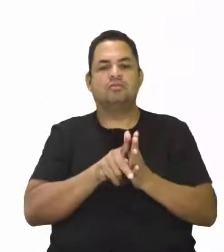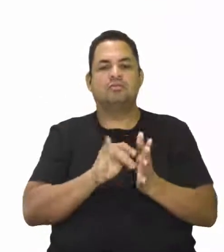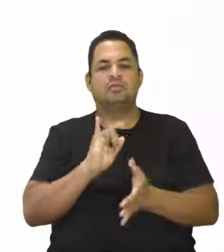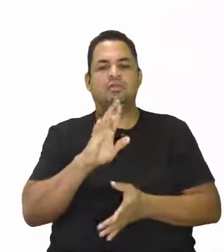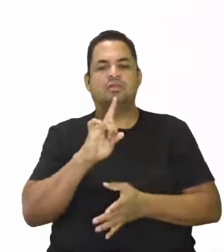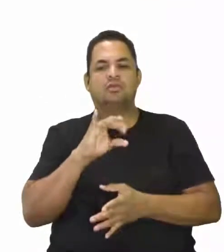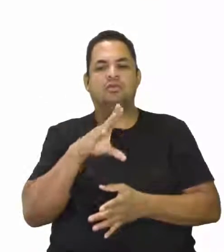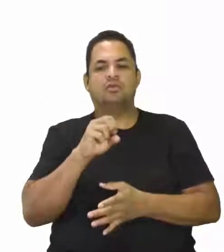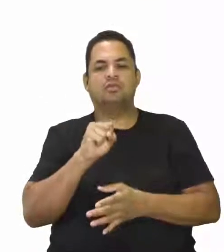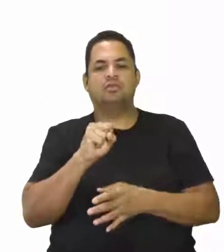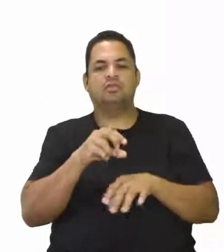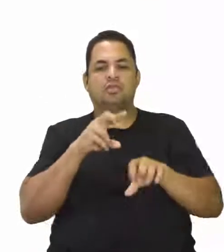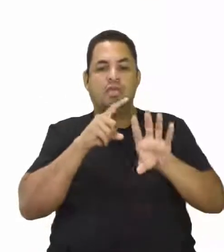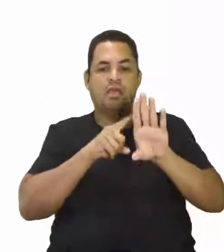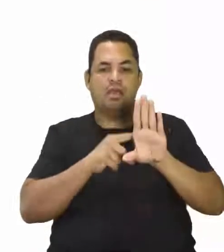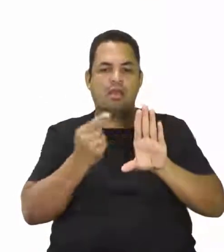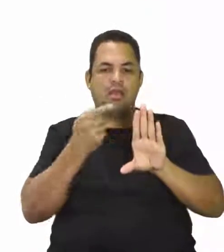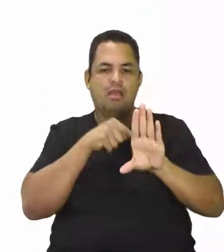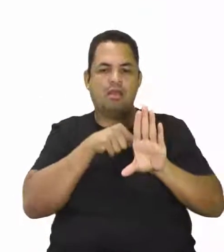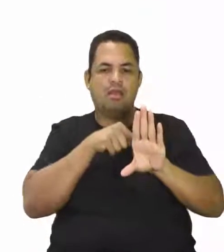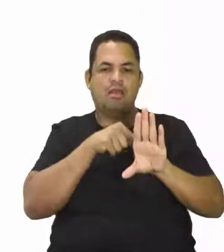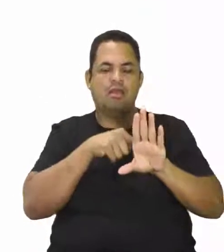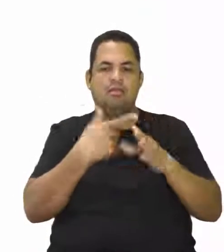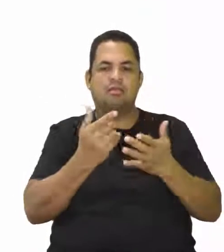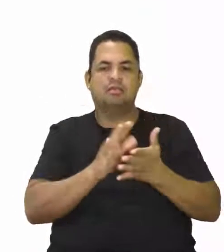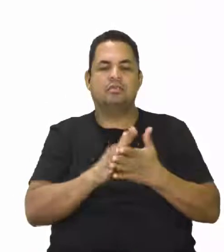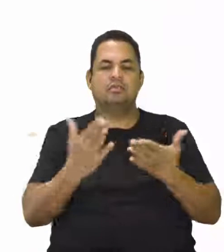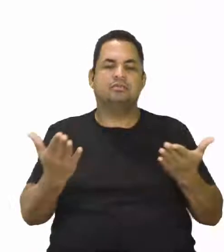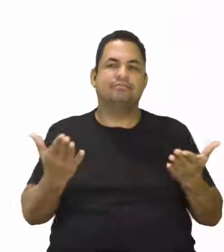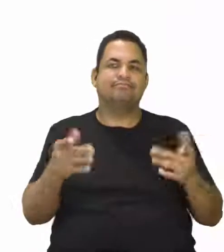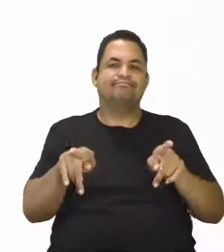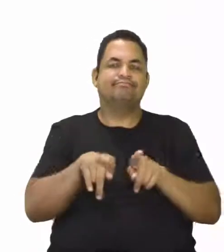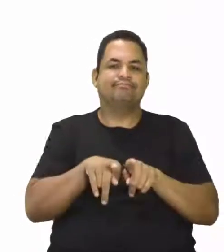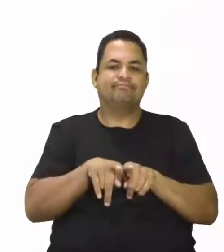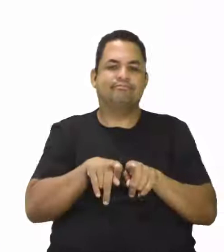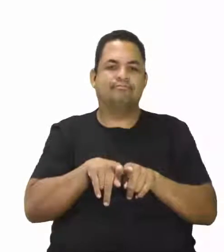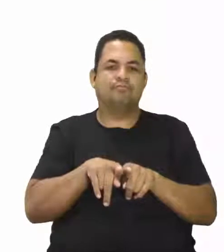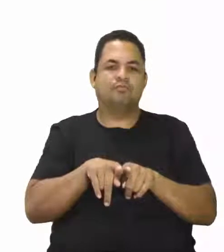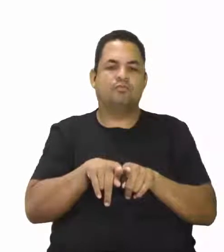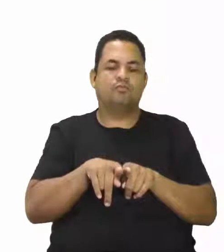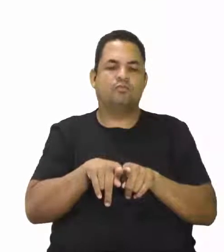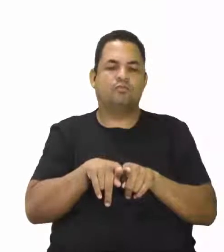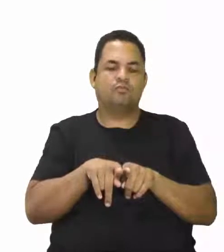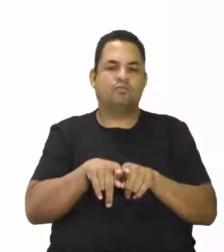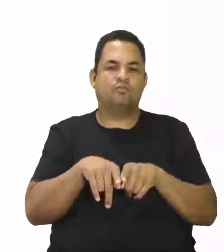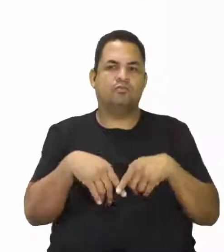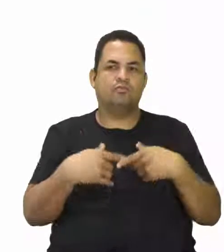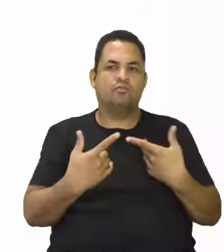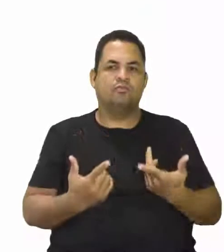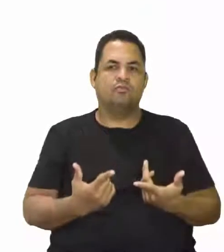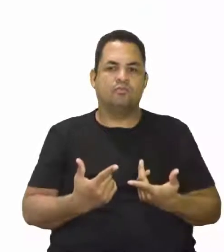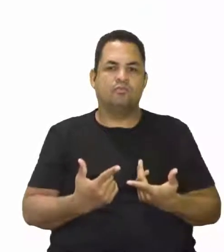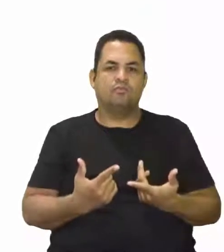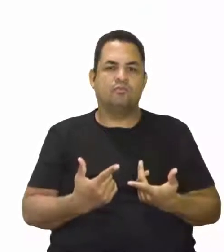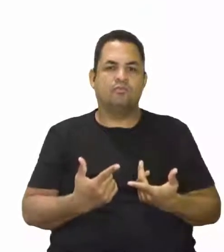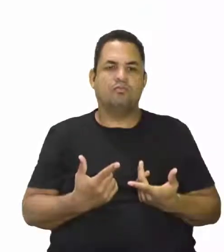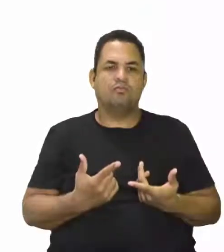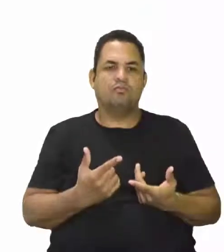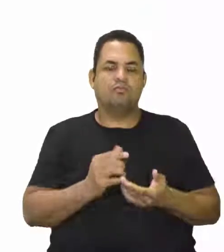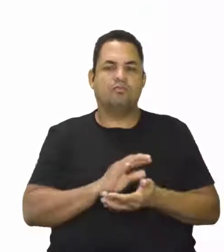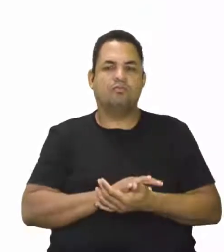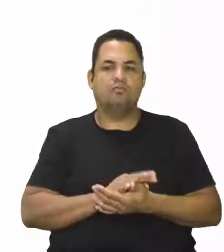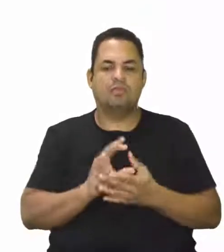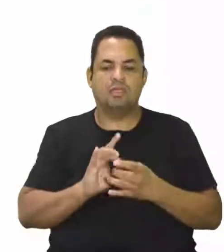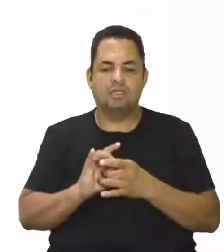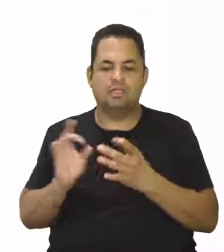do Manolito, né, respondendo, e ali, às vezes, até chega a ser